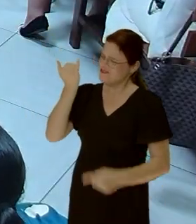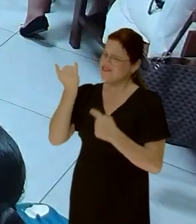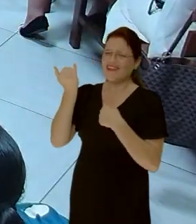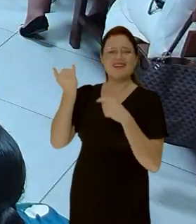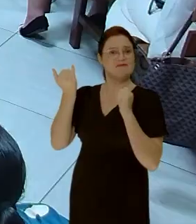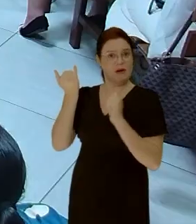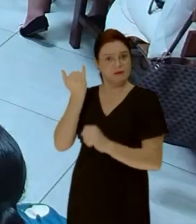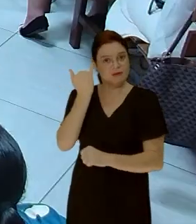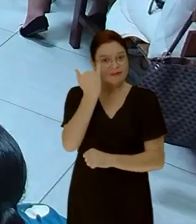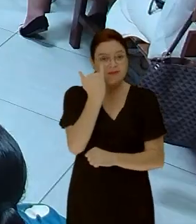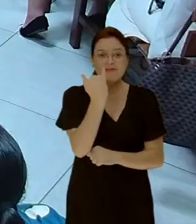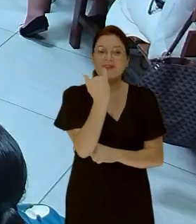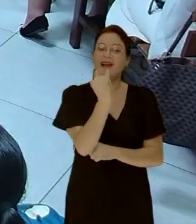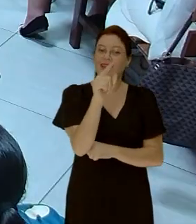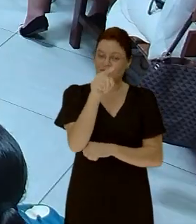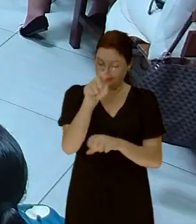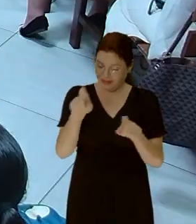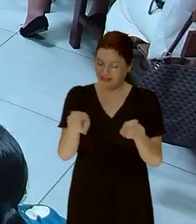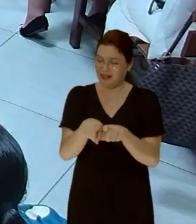fala,